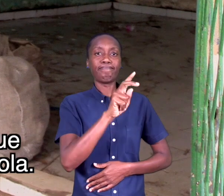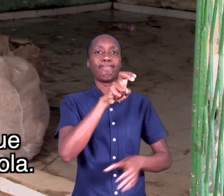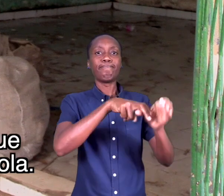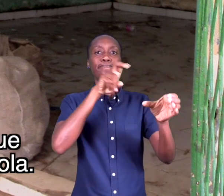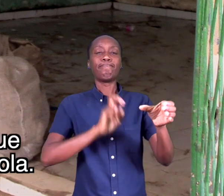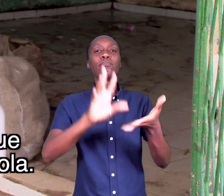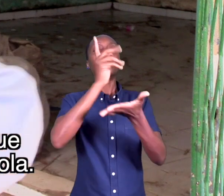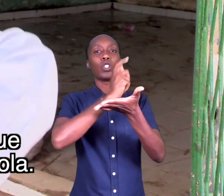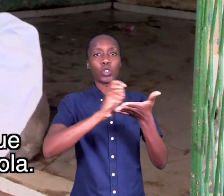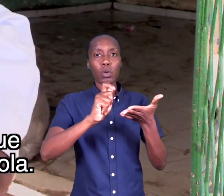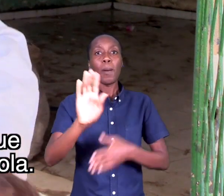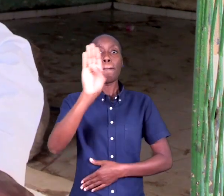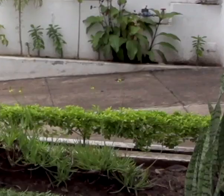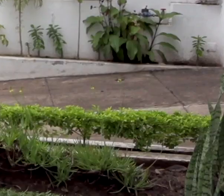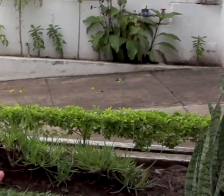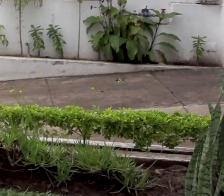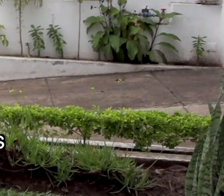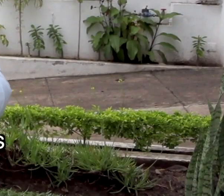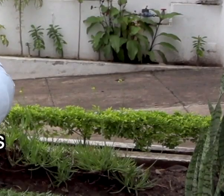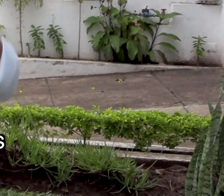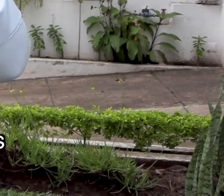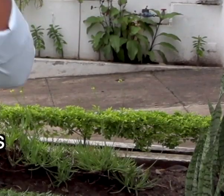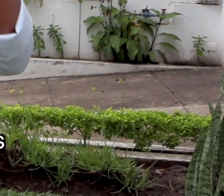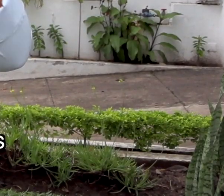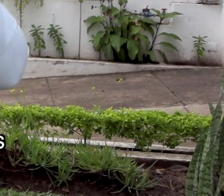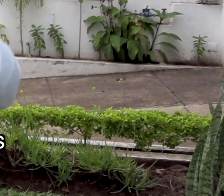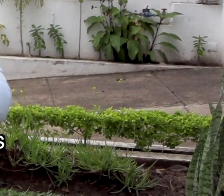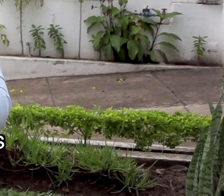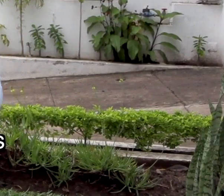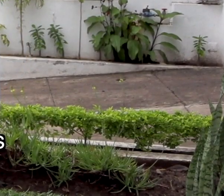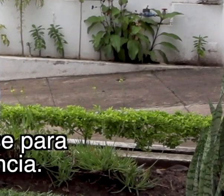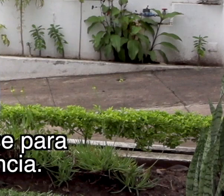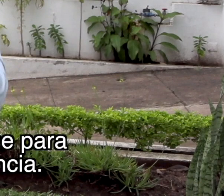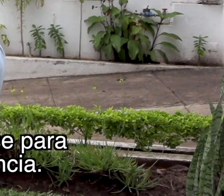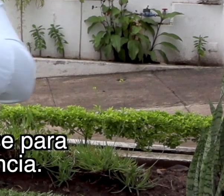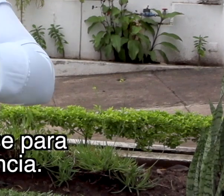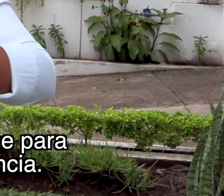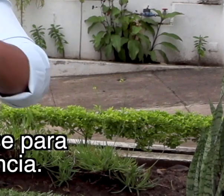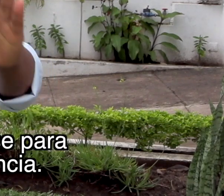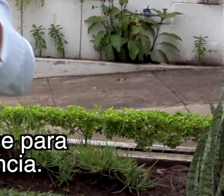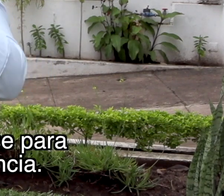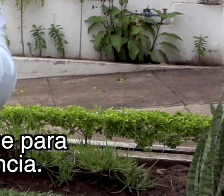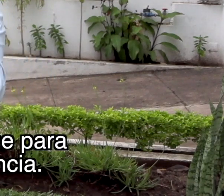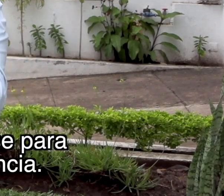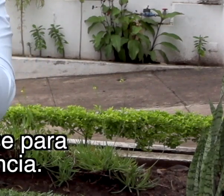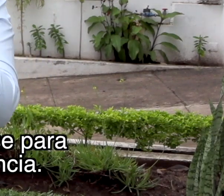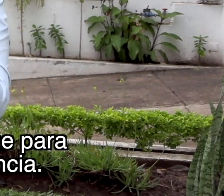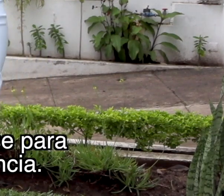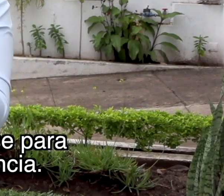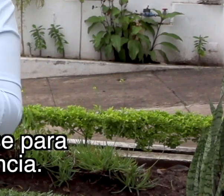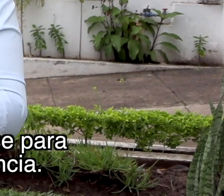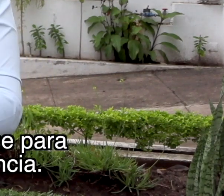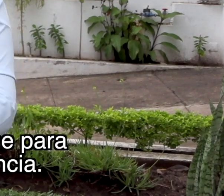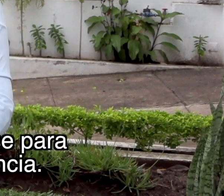até acabam desistindo da escola. Por conta de campanhas de sensibilização, algumas escolas foram adaptadas para